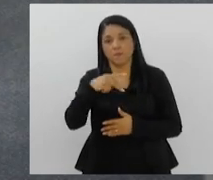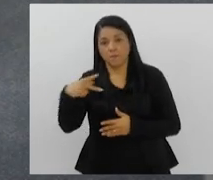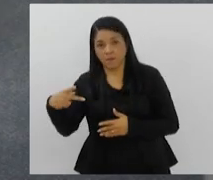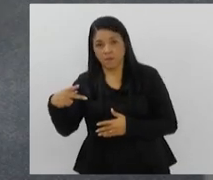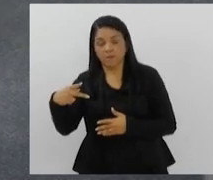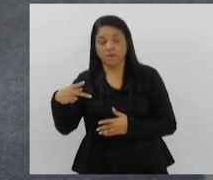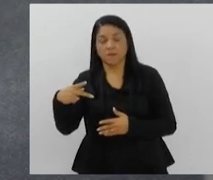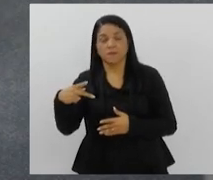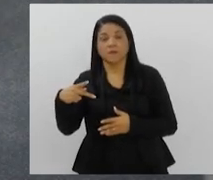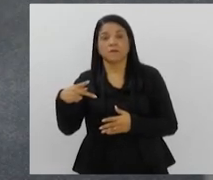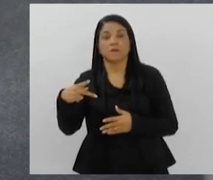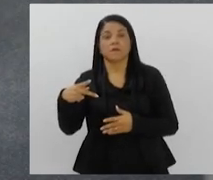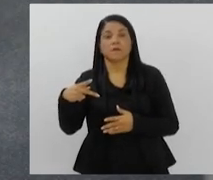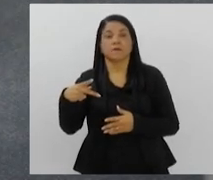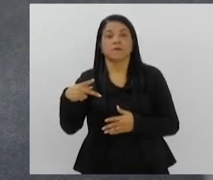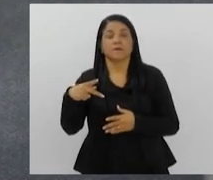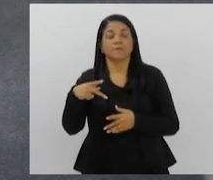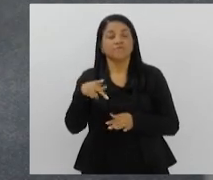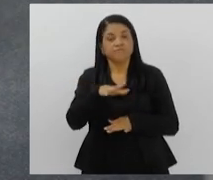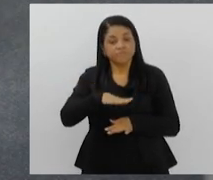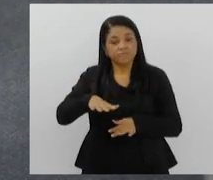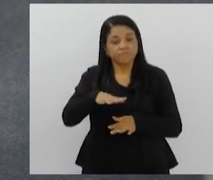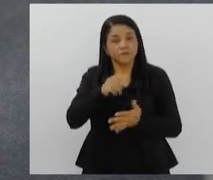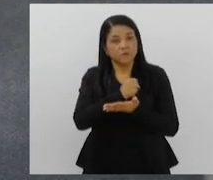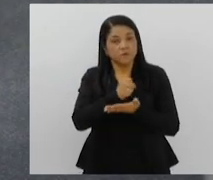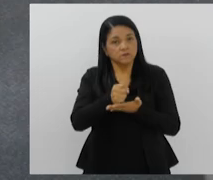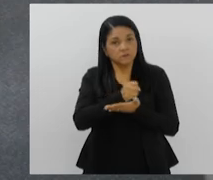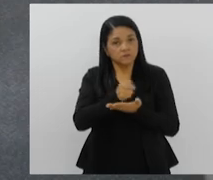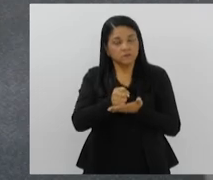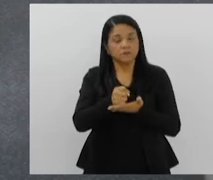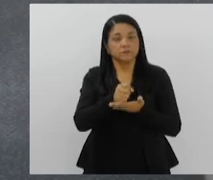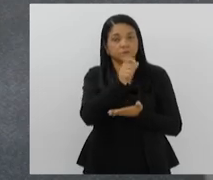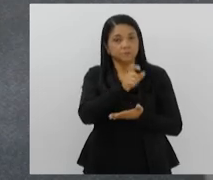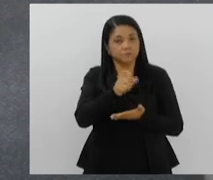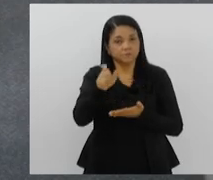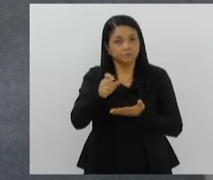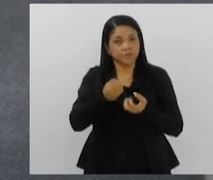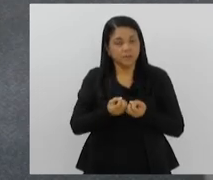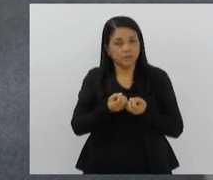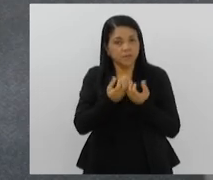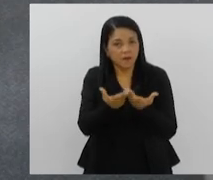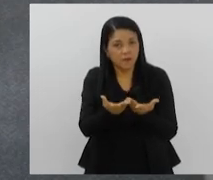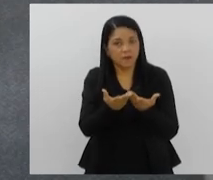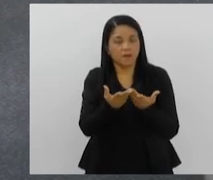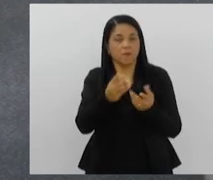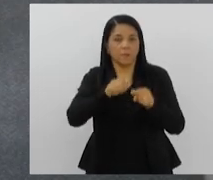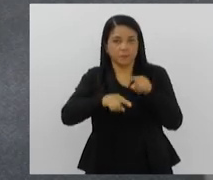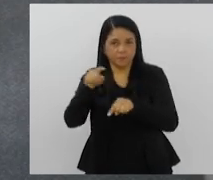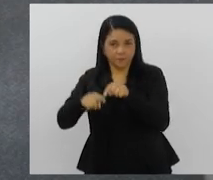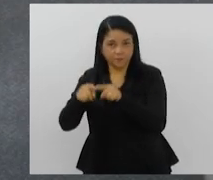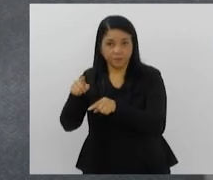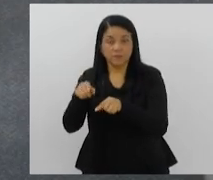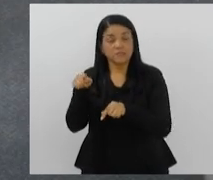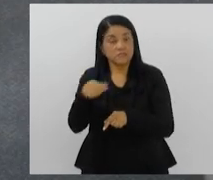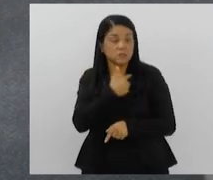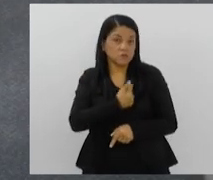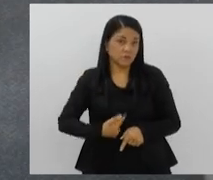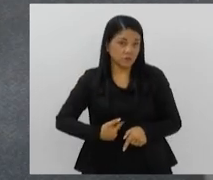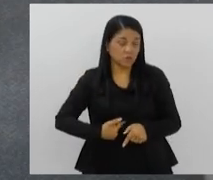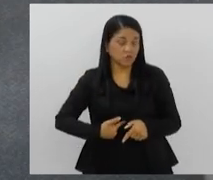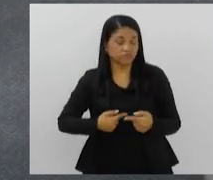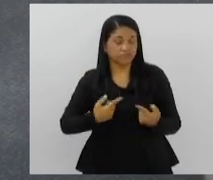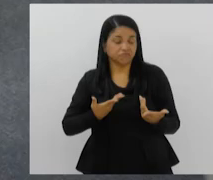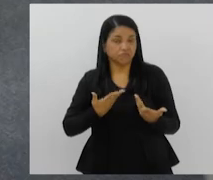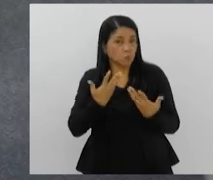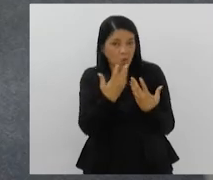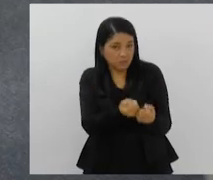também está no mercado contratando esses entregadores. Se o governador não achar pertinente, é um direito